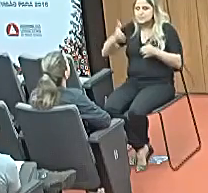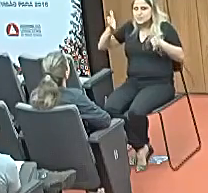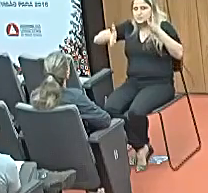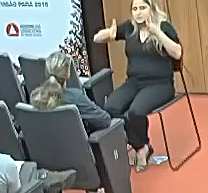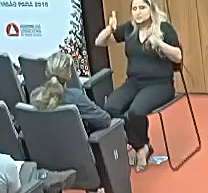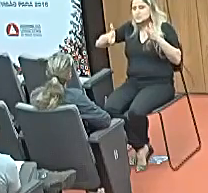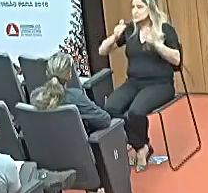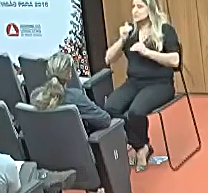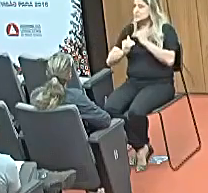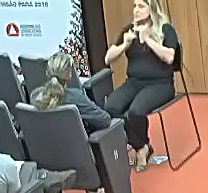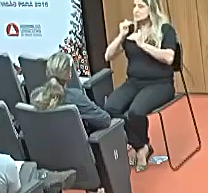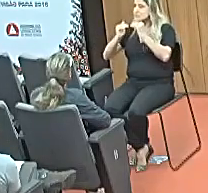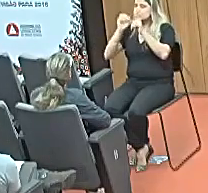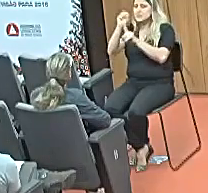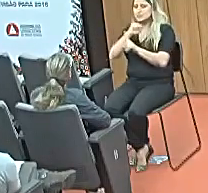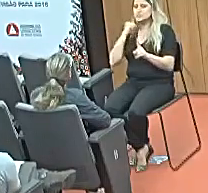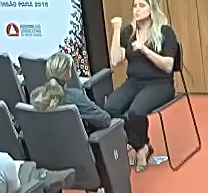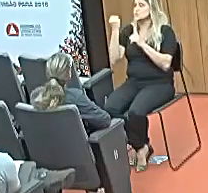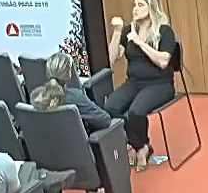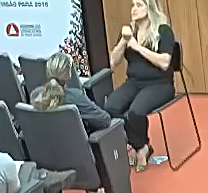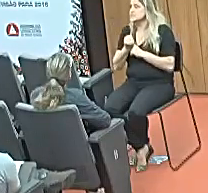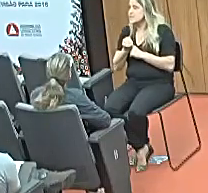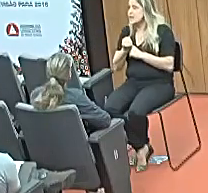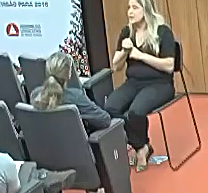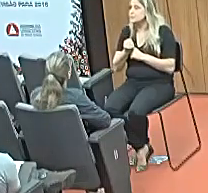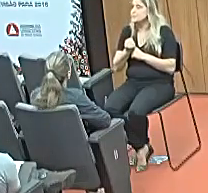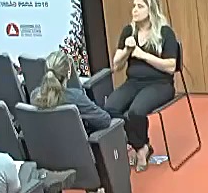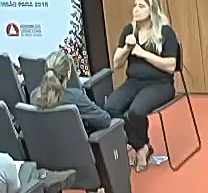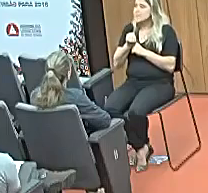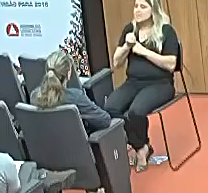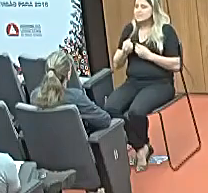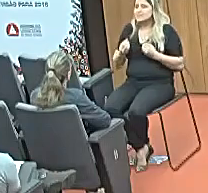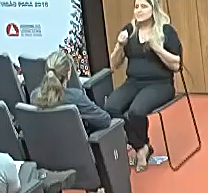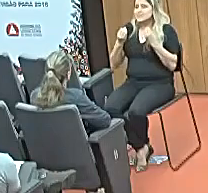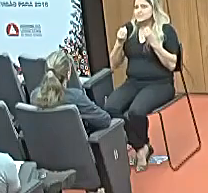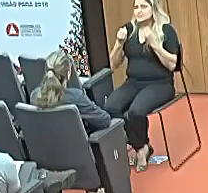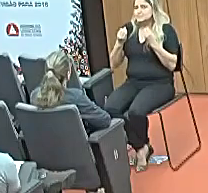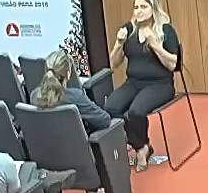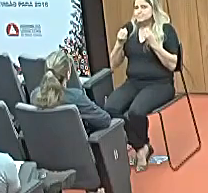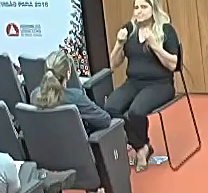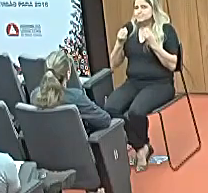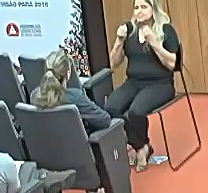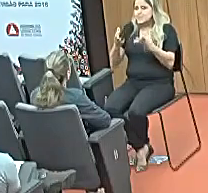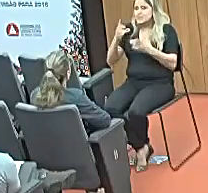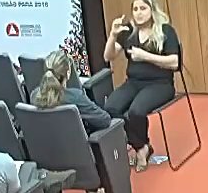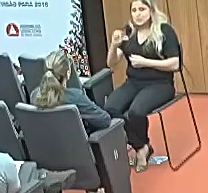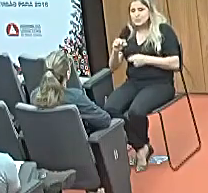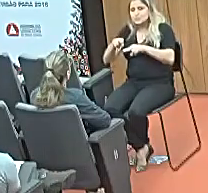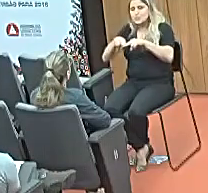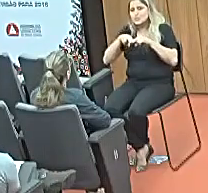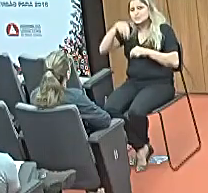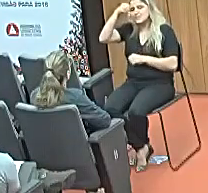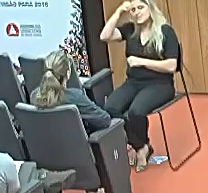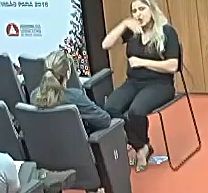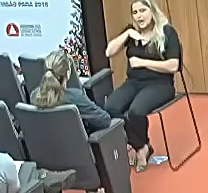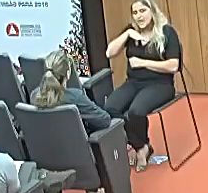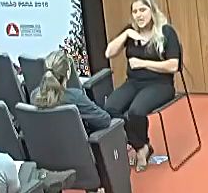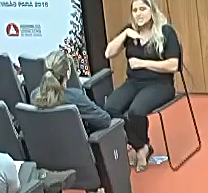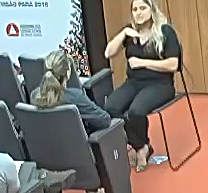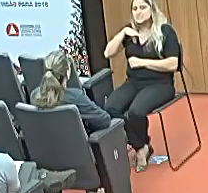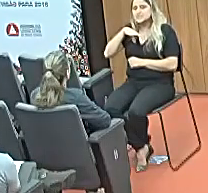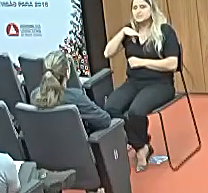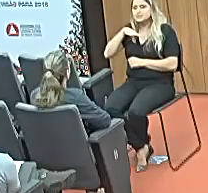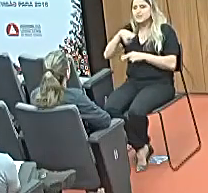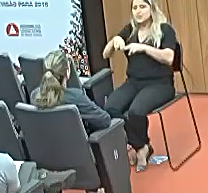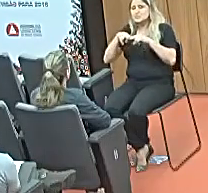social é qualifica a população negra em baixa devido à violência devido a aaa o tanto de de